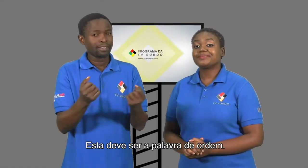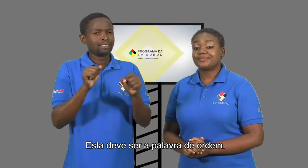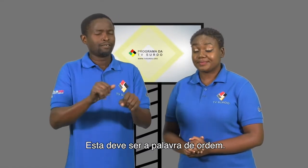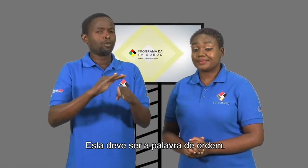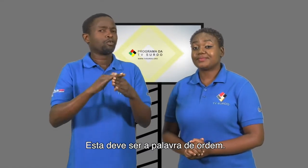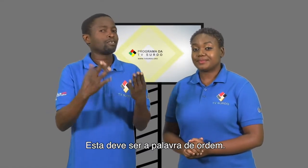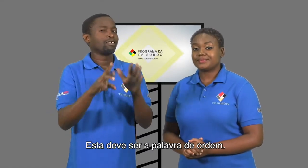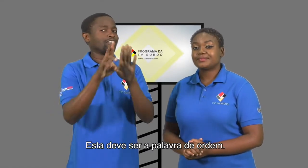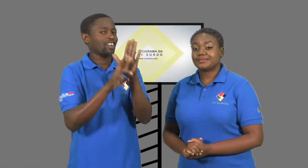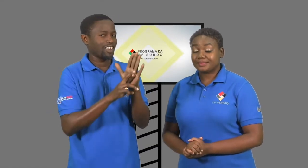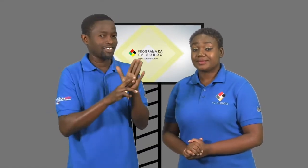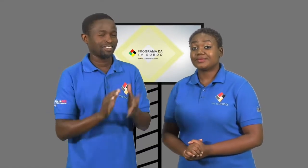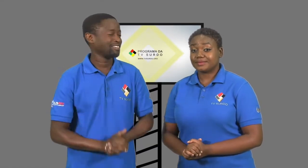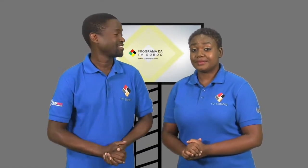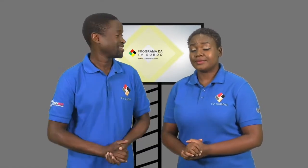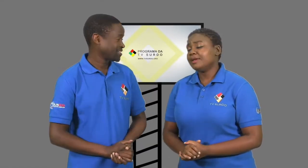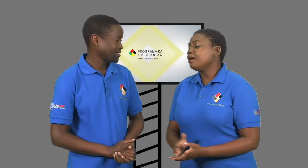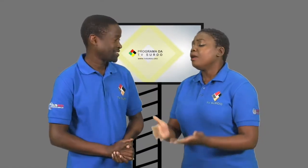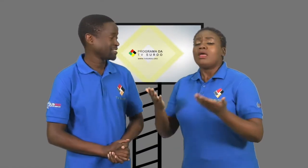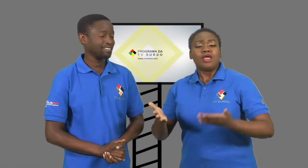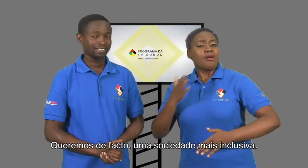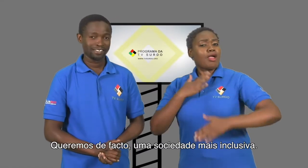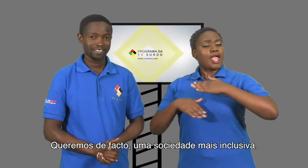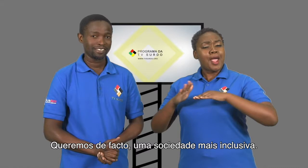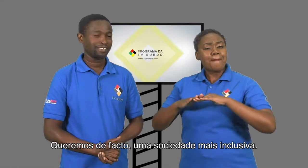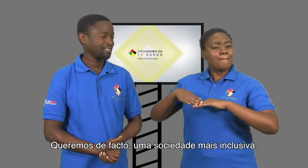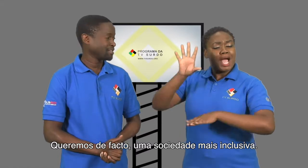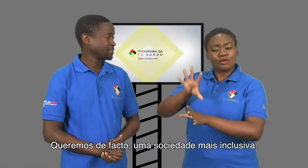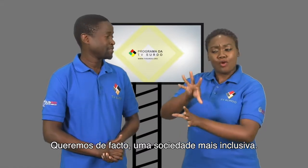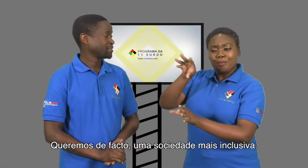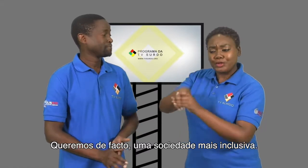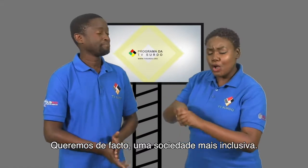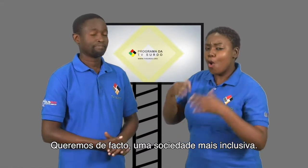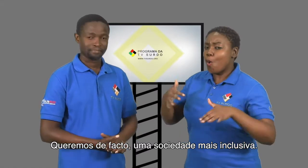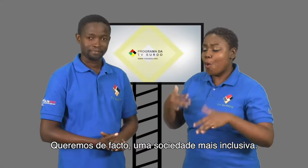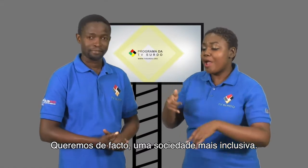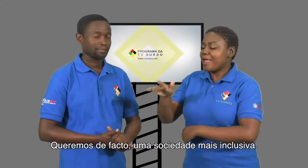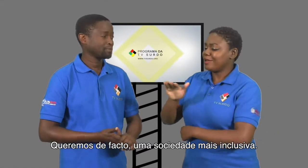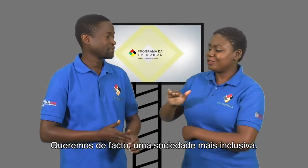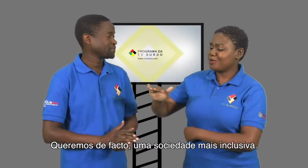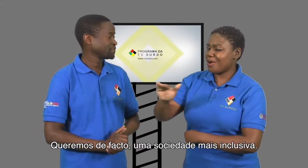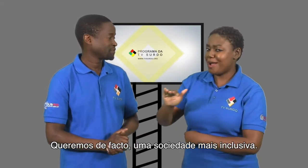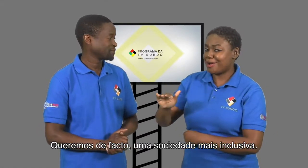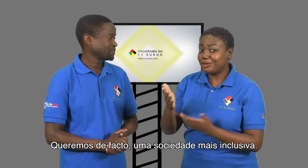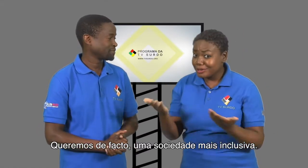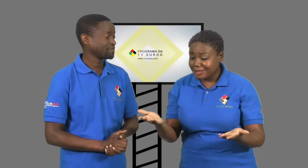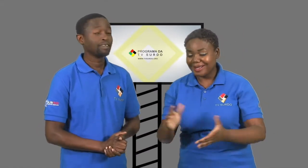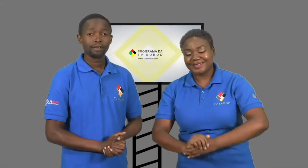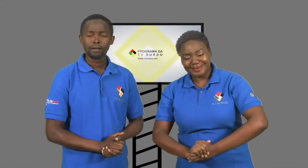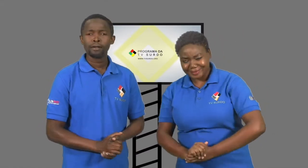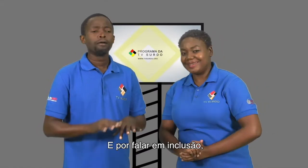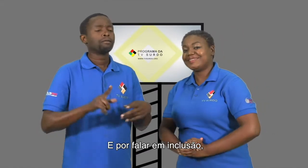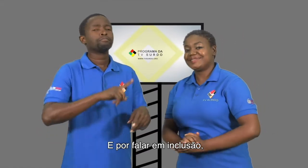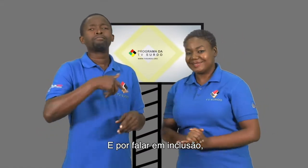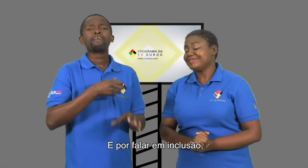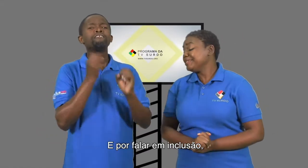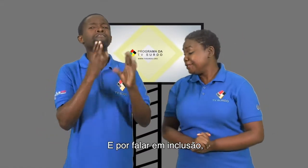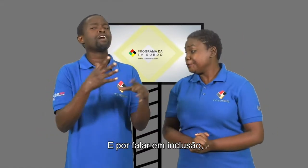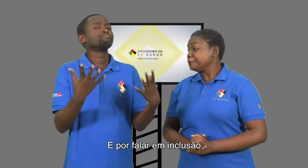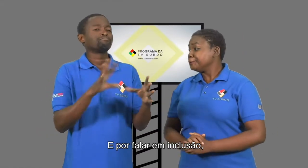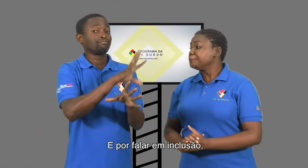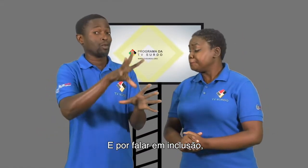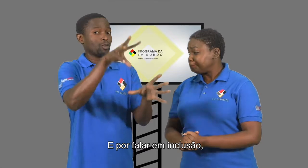deve ser a palavra de ordem. Queremos, de fato, uma sociedade mais inclusiva. E